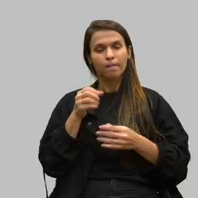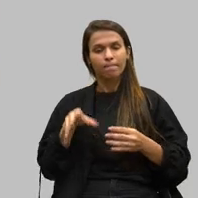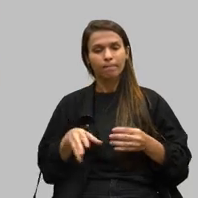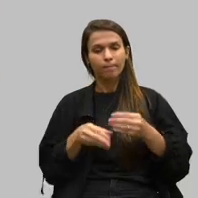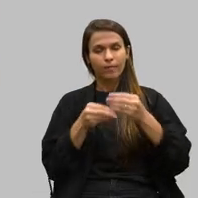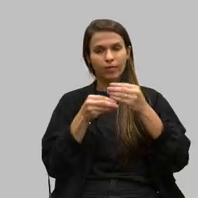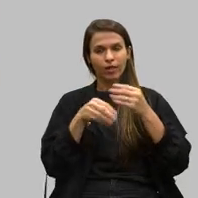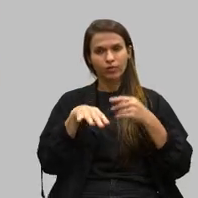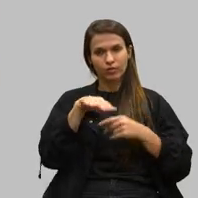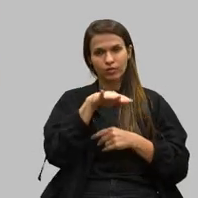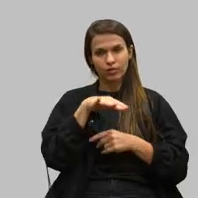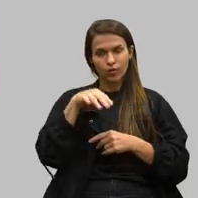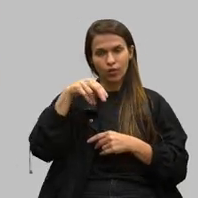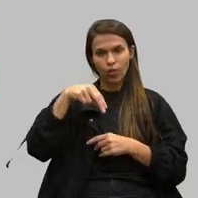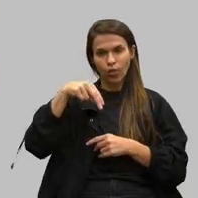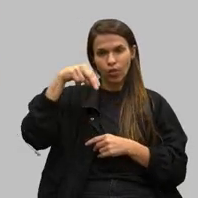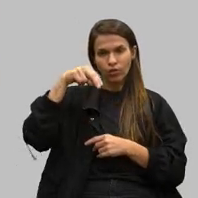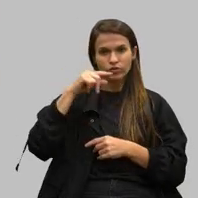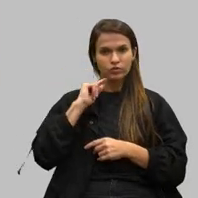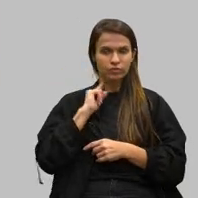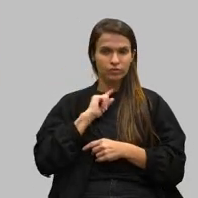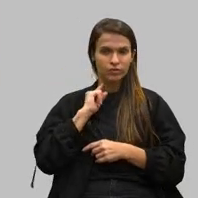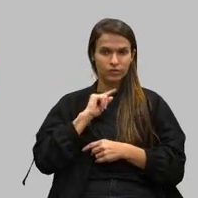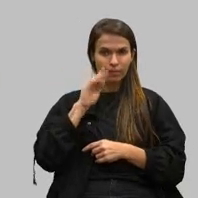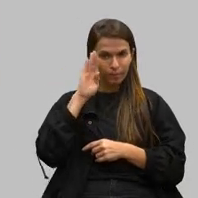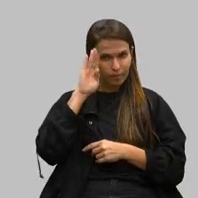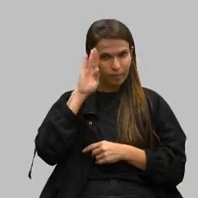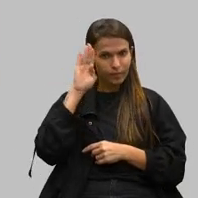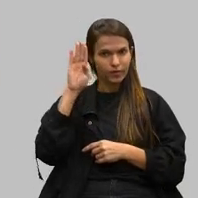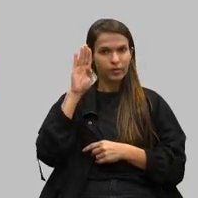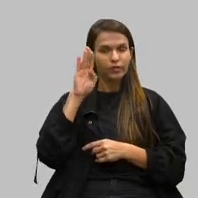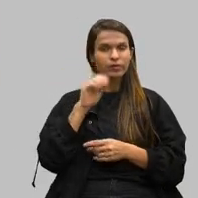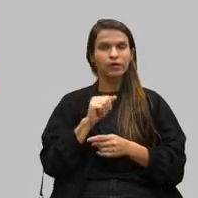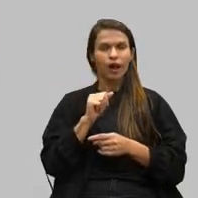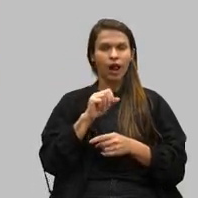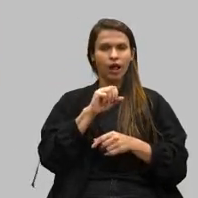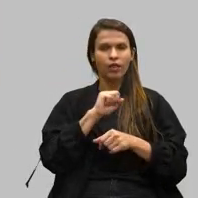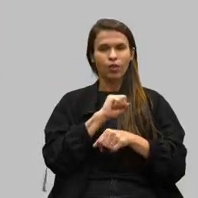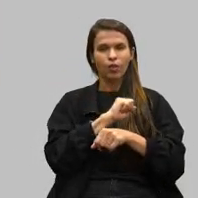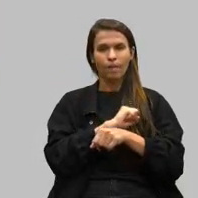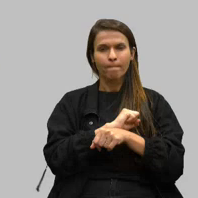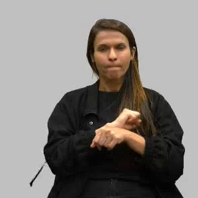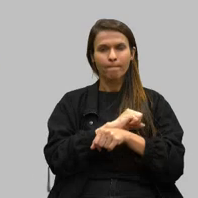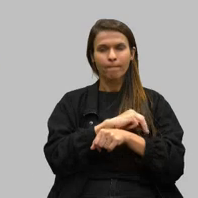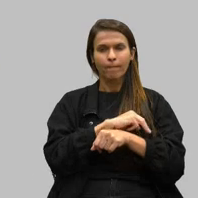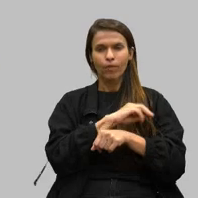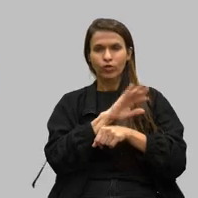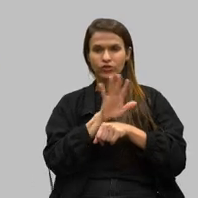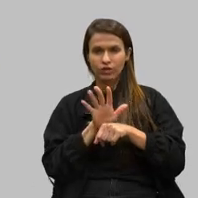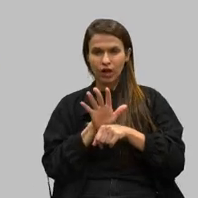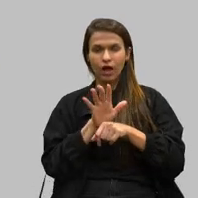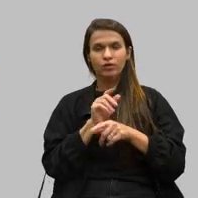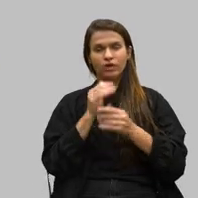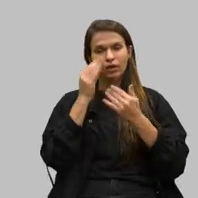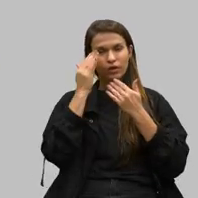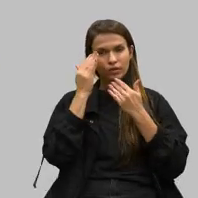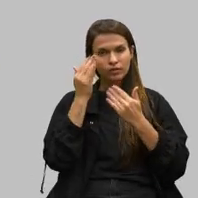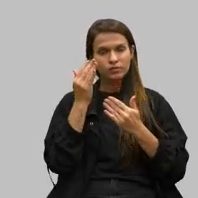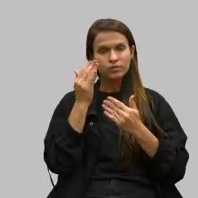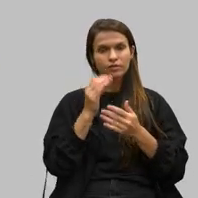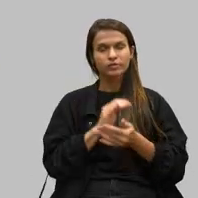no Norte de Minas, principalmente, a partir da nossa Montes Claros, agradecer muito e